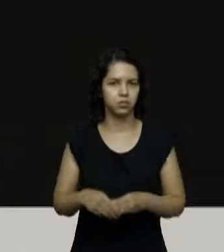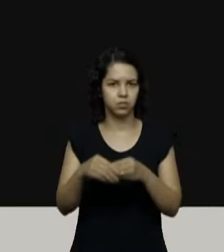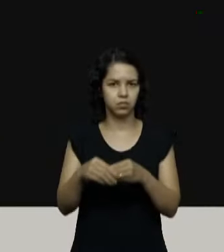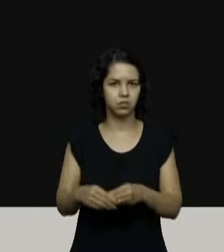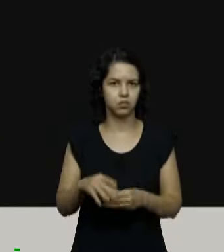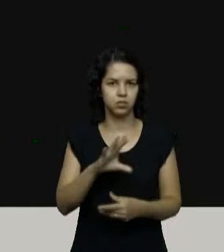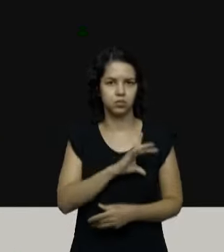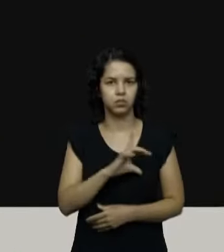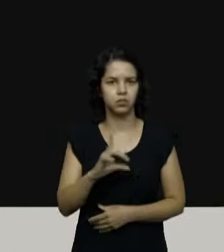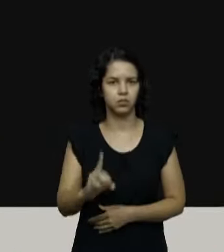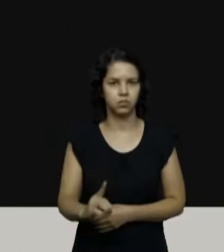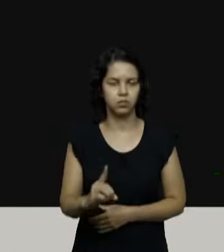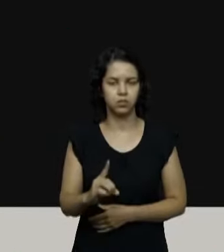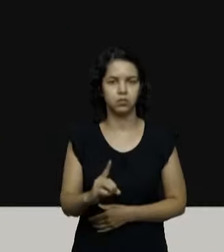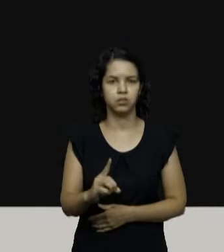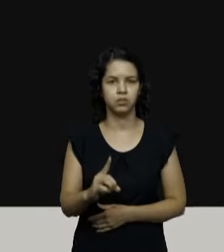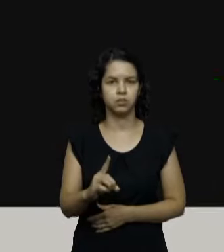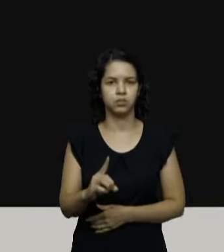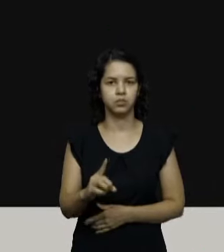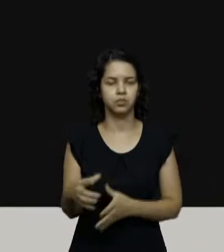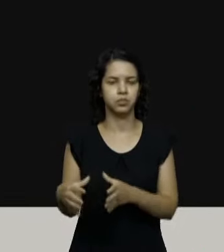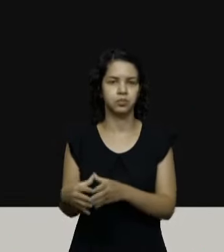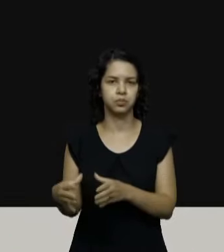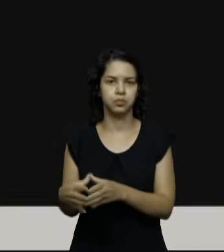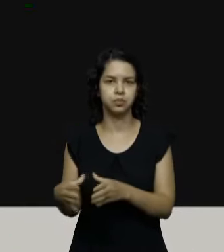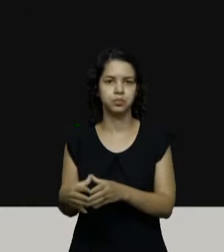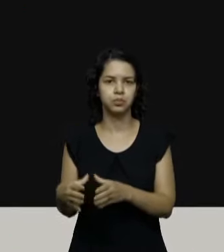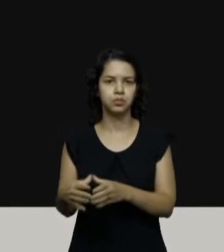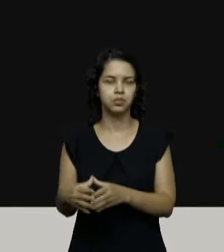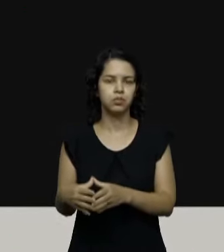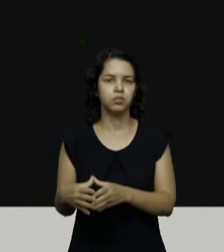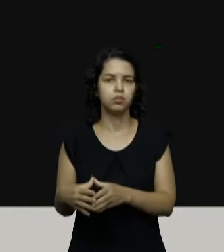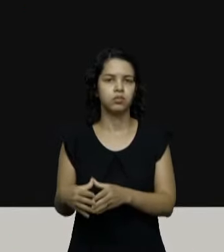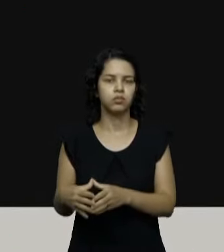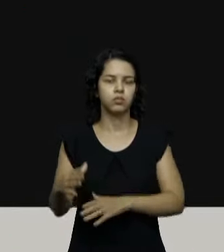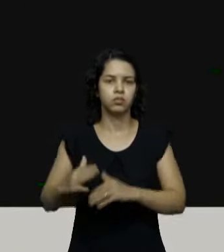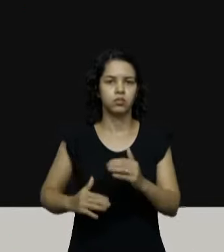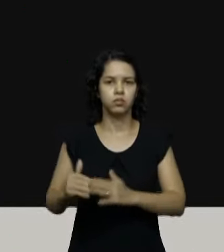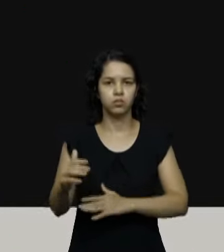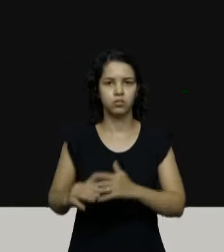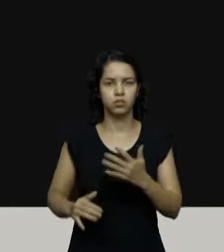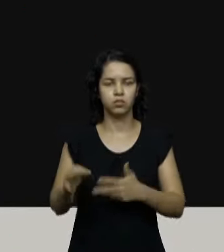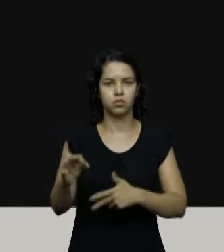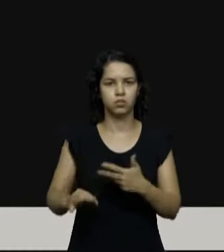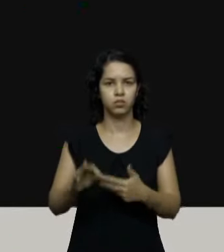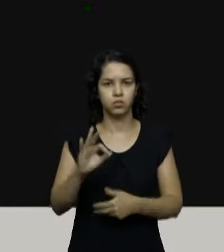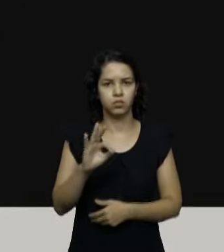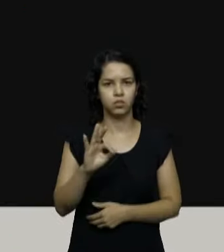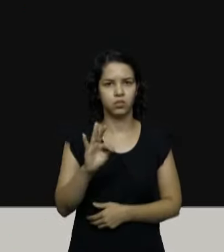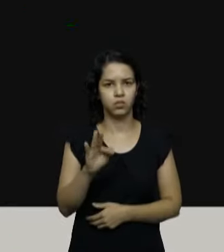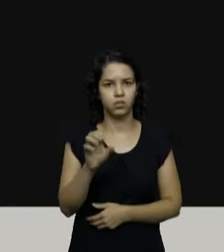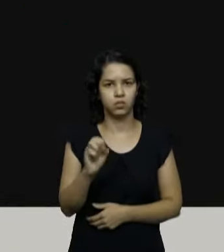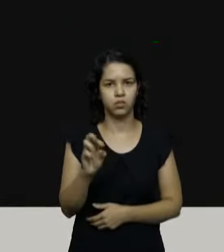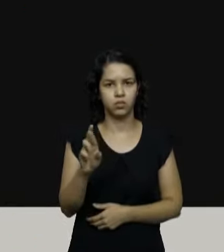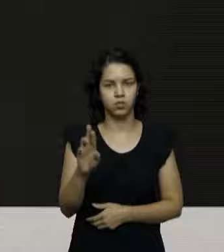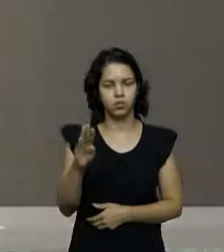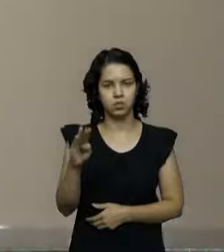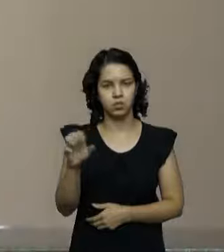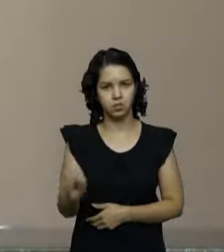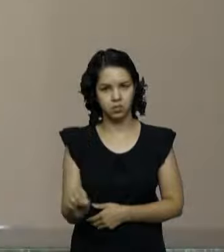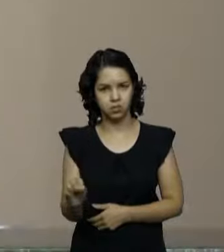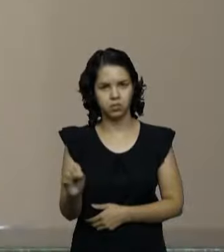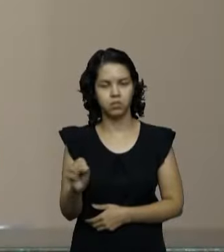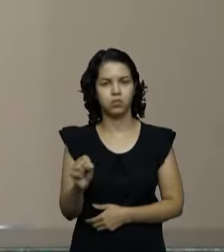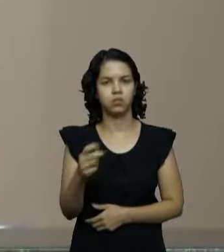coordenadora do Núcleo de Prática Jurídica da FURB pelos 50 anos da referida entidade.